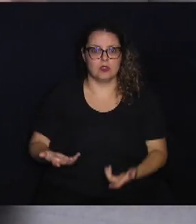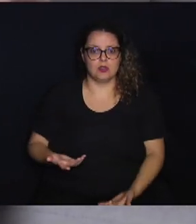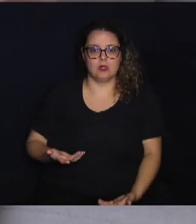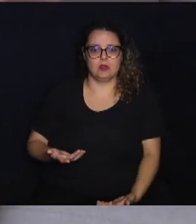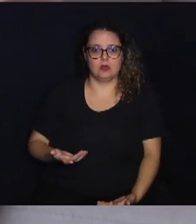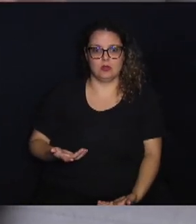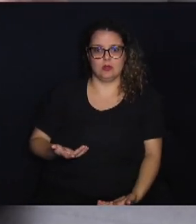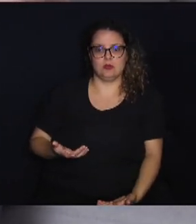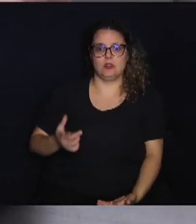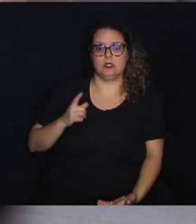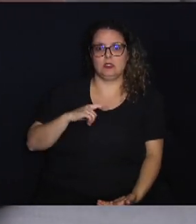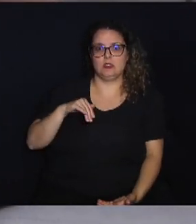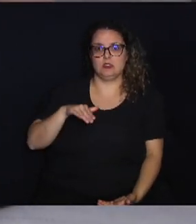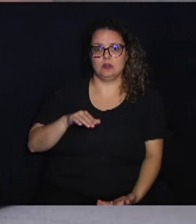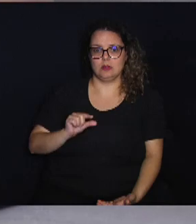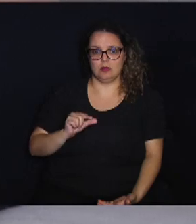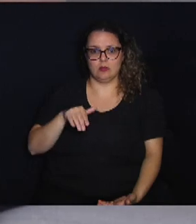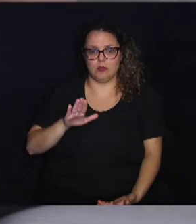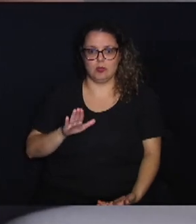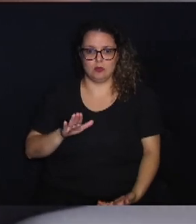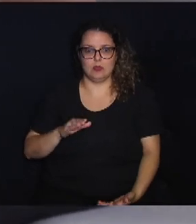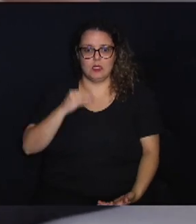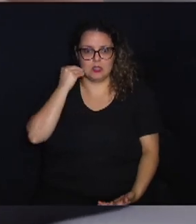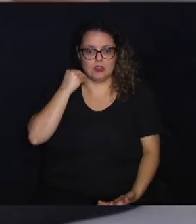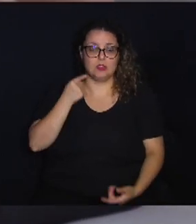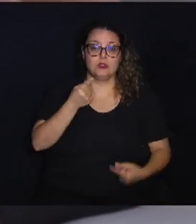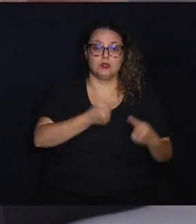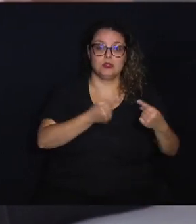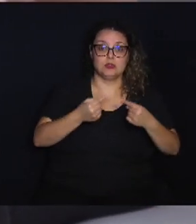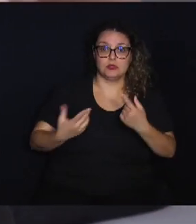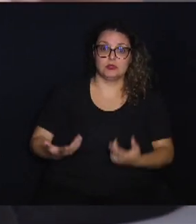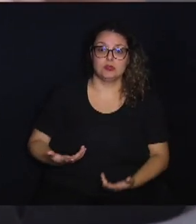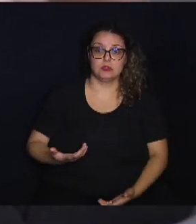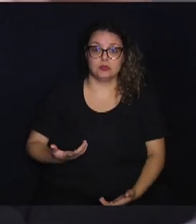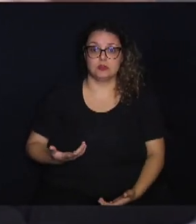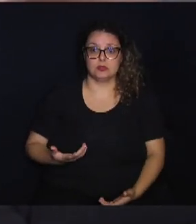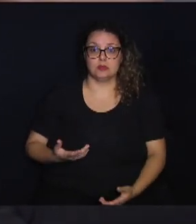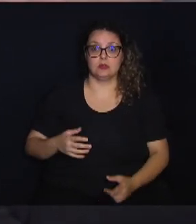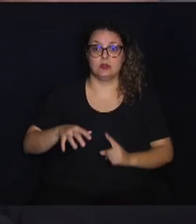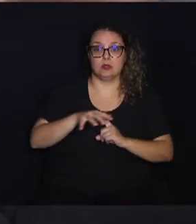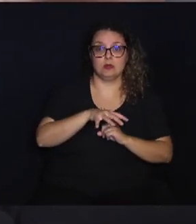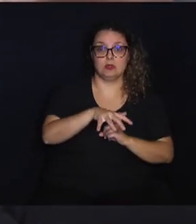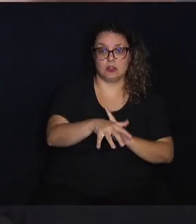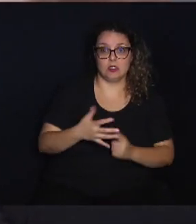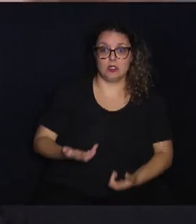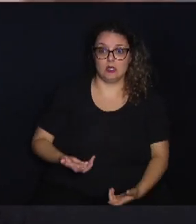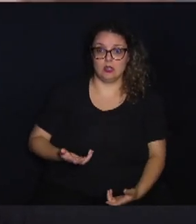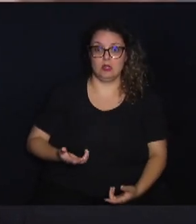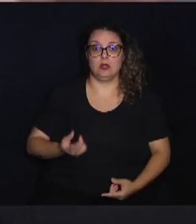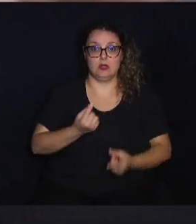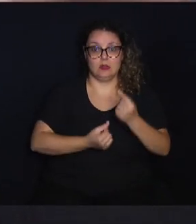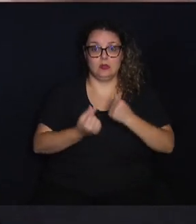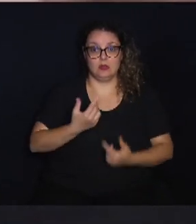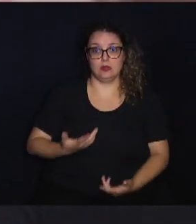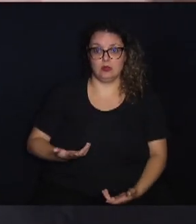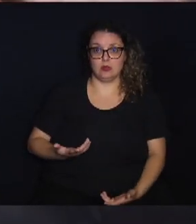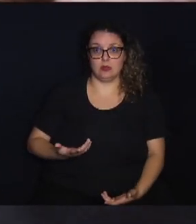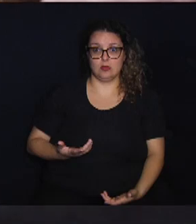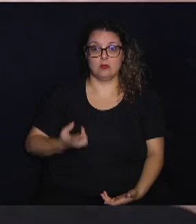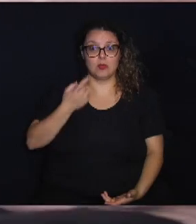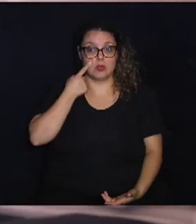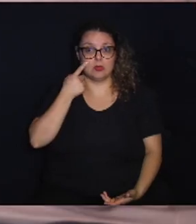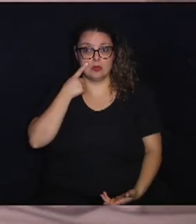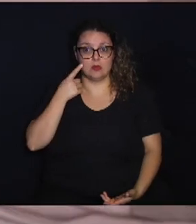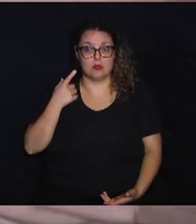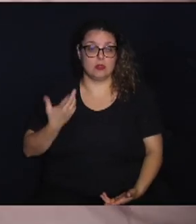que têm um pouco mais de experiência, discuta e veja o quanto isso vai impactar no seu orçamento, no seu salário, para ver se cabe